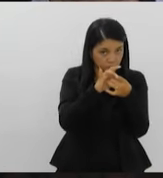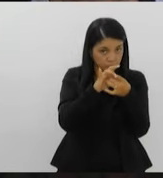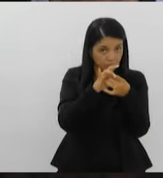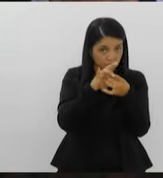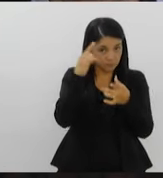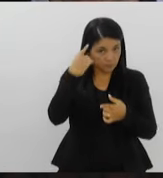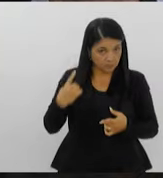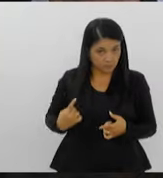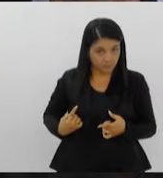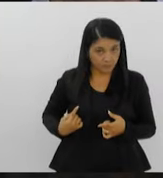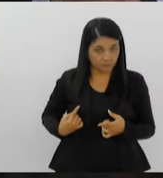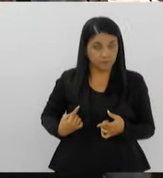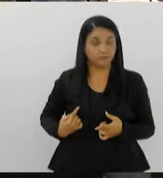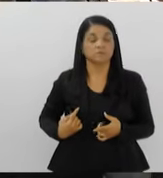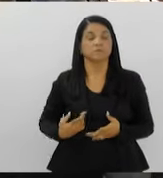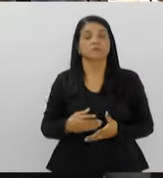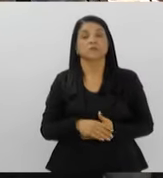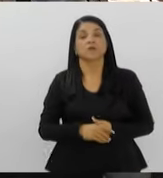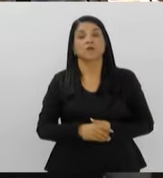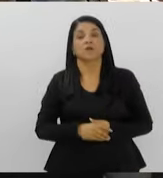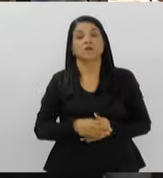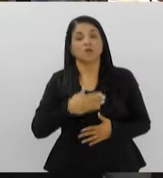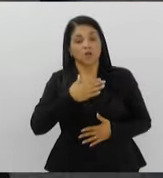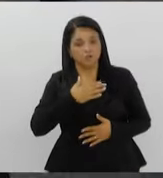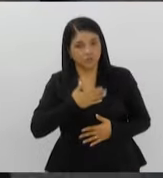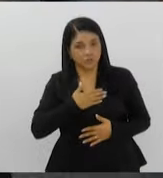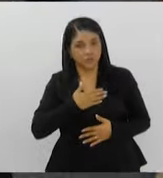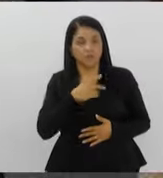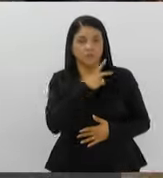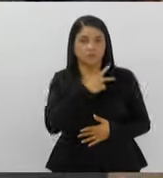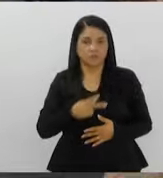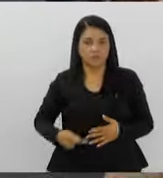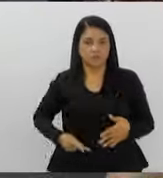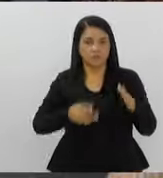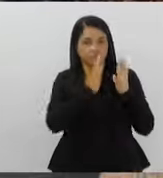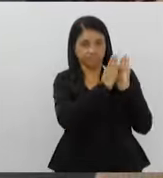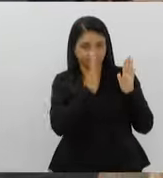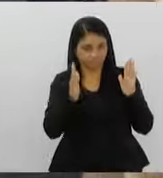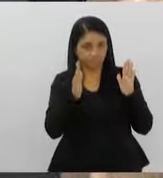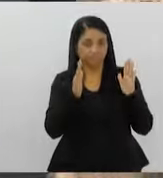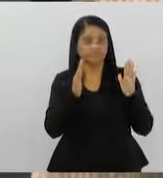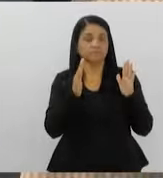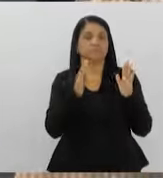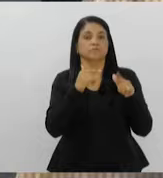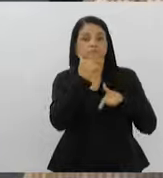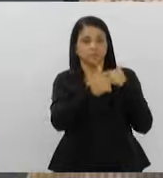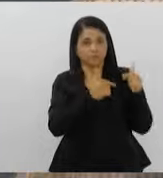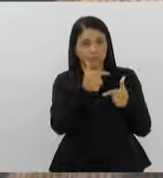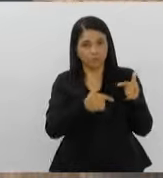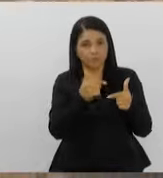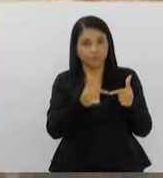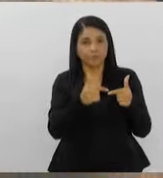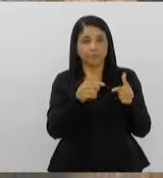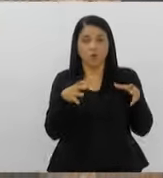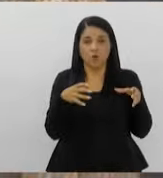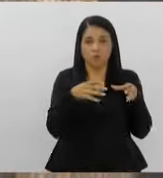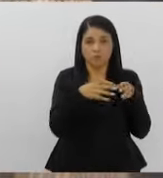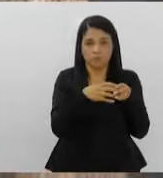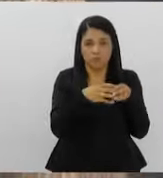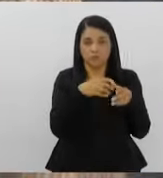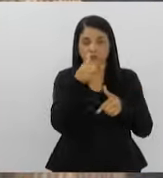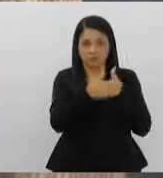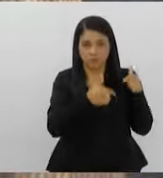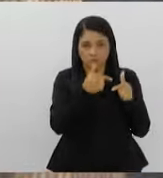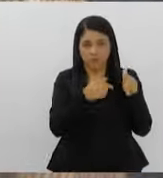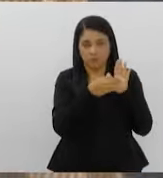de ordem, tem pertinência. Então, por favor. Gostaria que Vossa Excelência, por gentileza, chamasse os trabalhos à ordem. Para que a comissão de trabalho possa